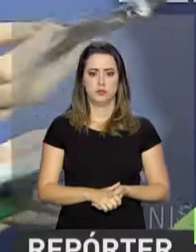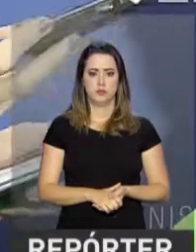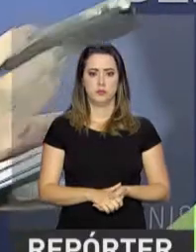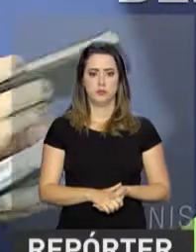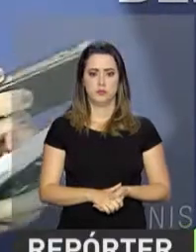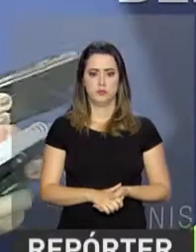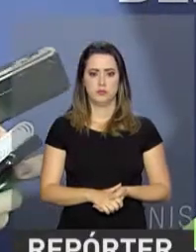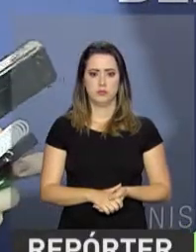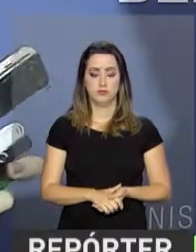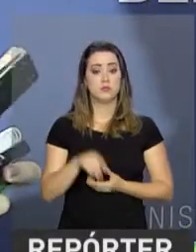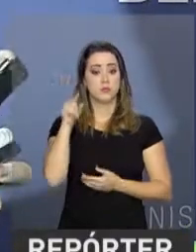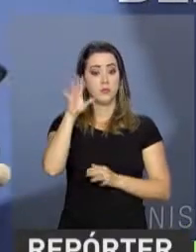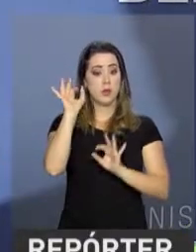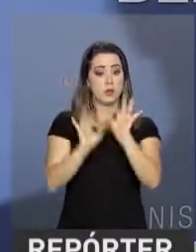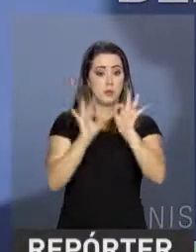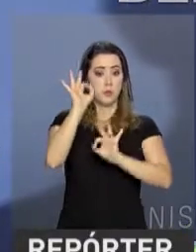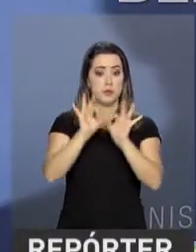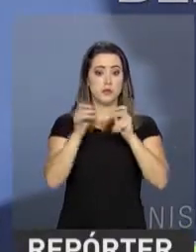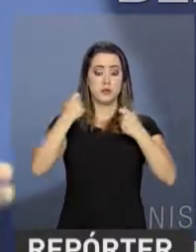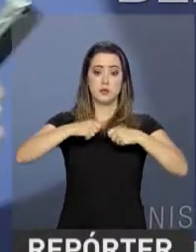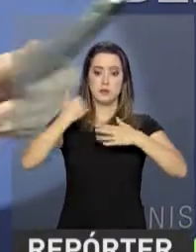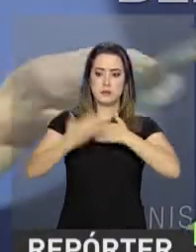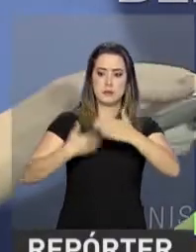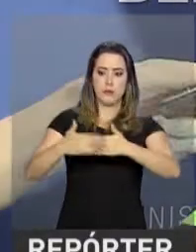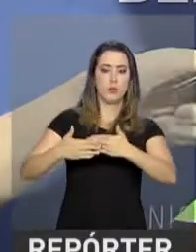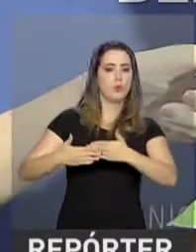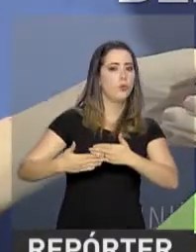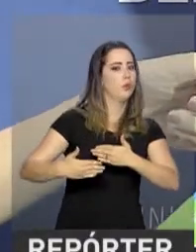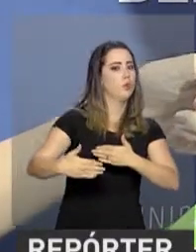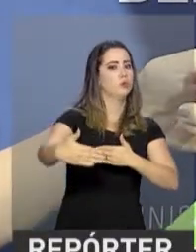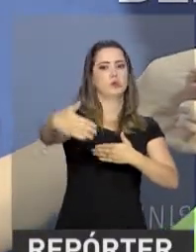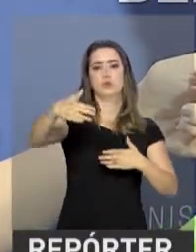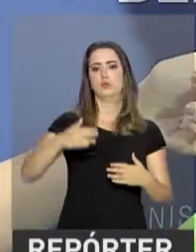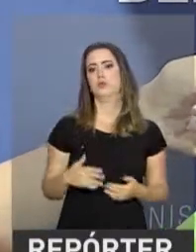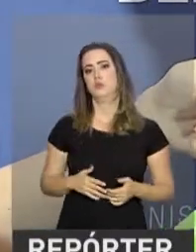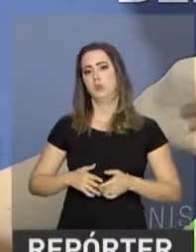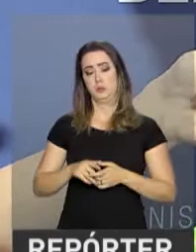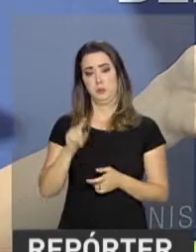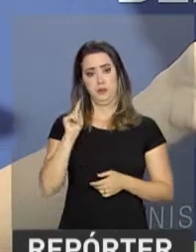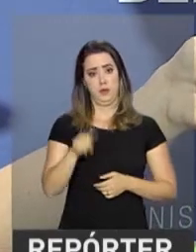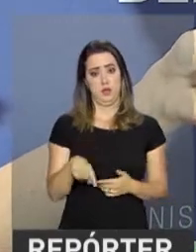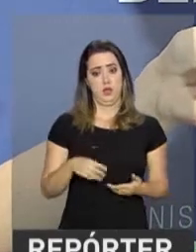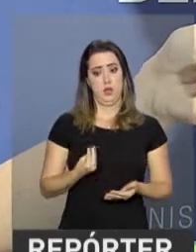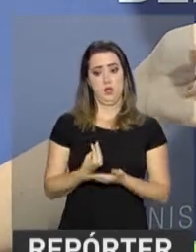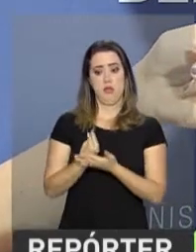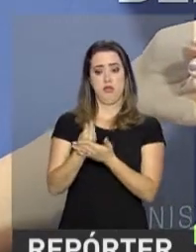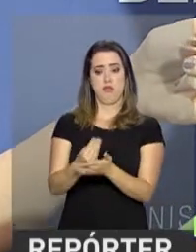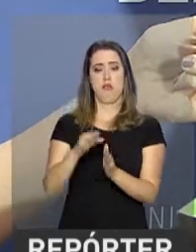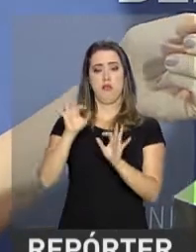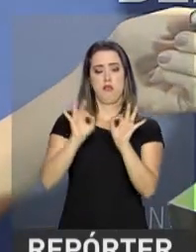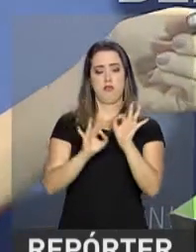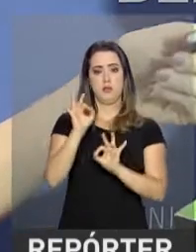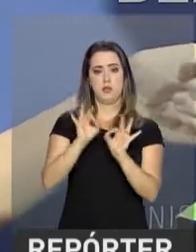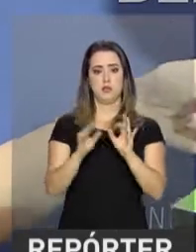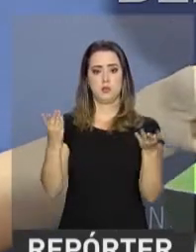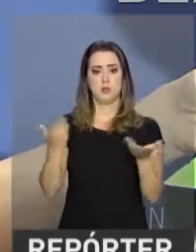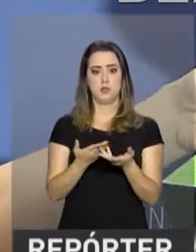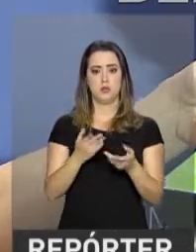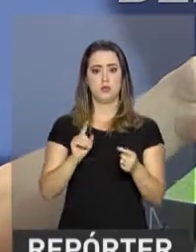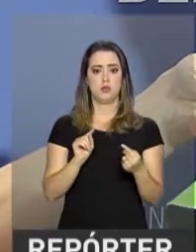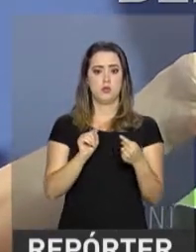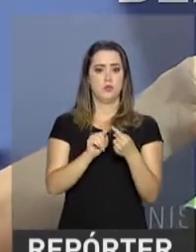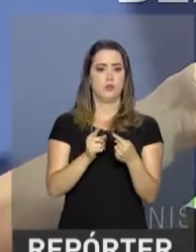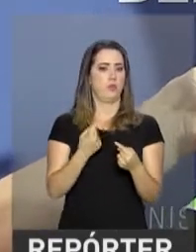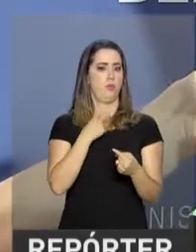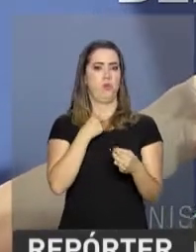esse é um planejamento que precisa ter continuidade é que se entregue o planejamento está sendo feito num ponto de